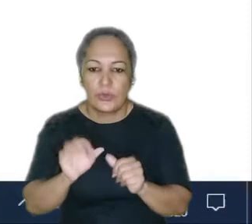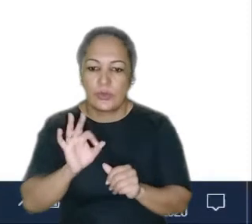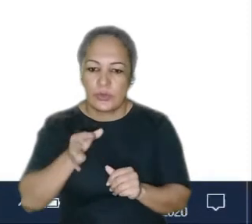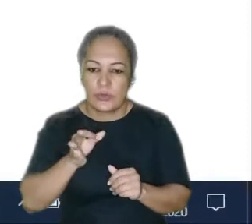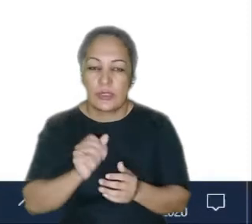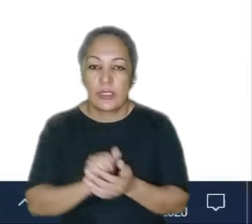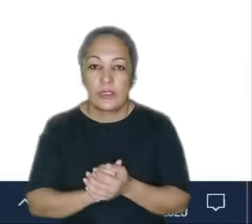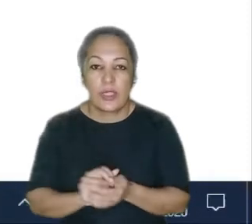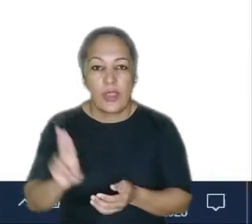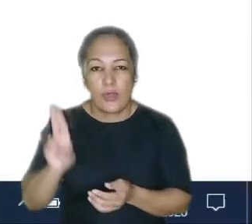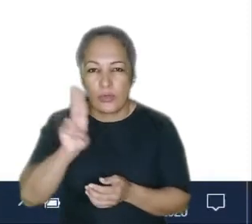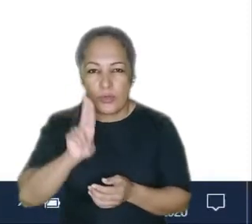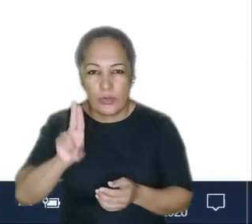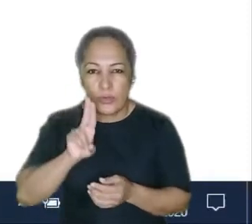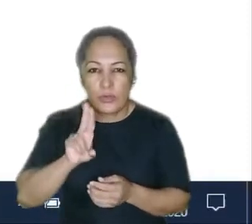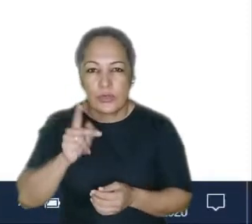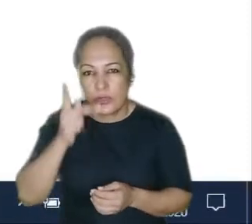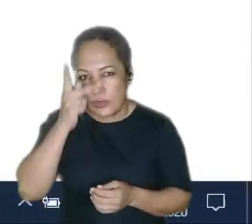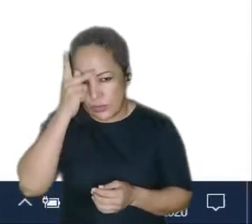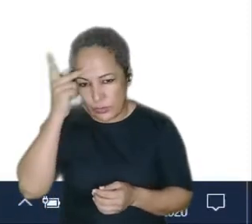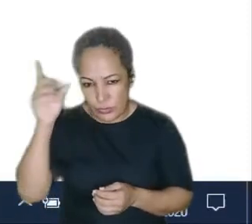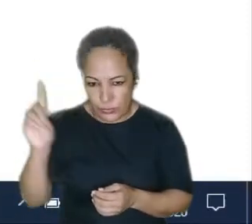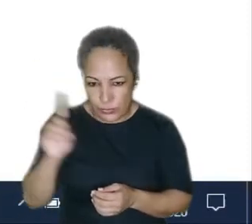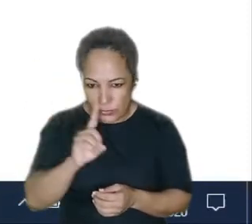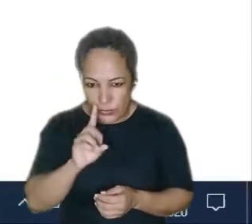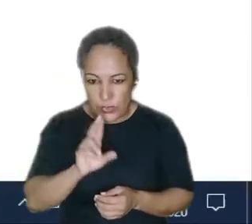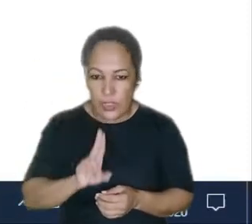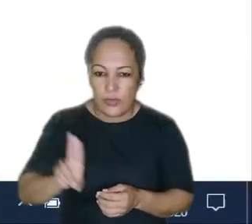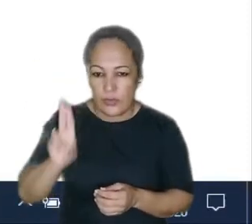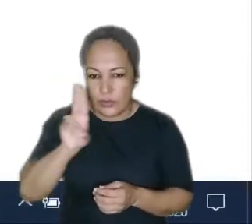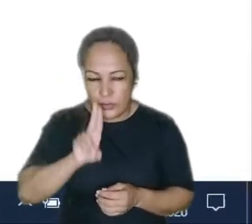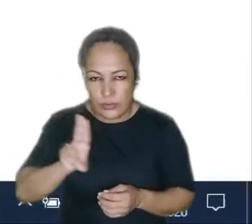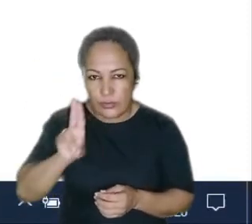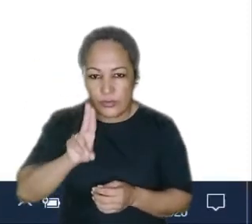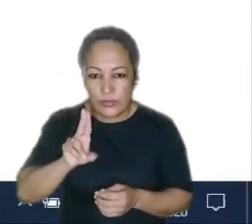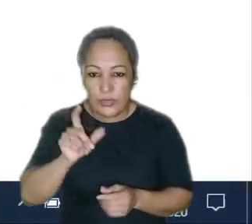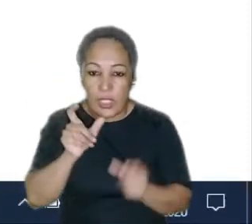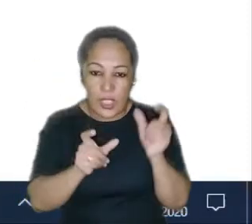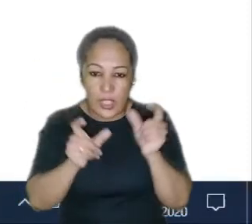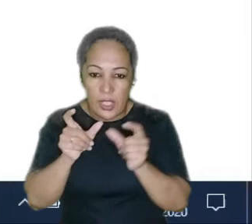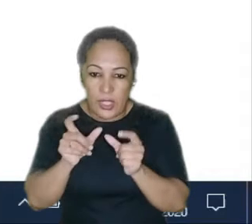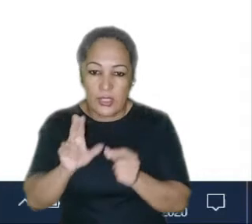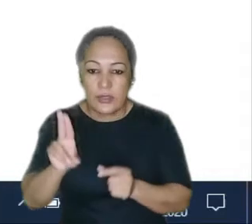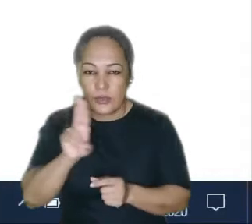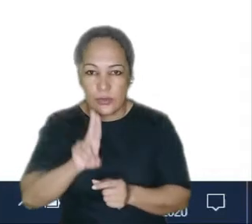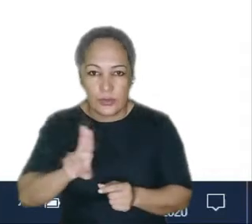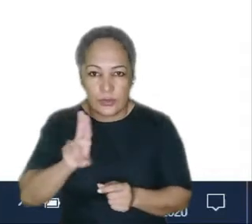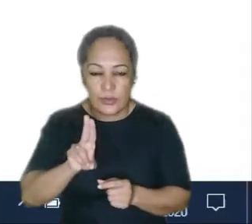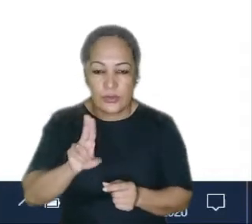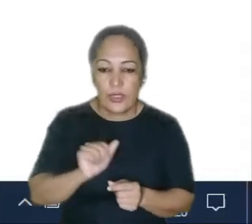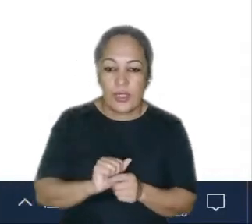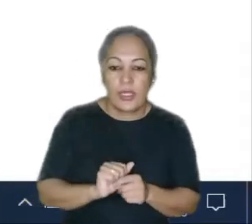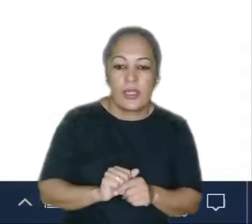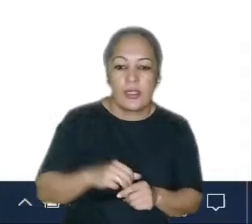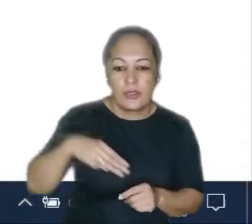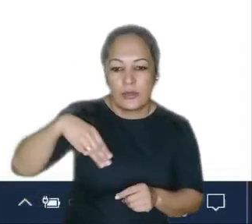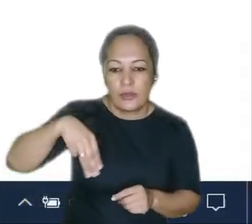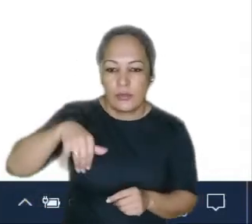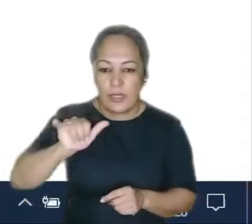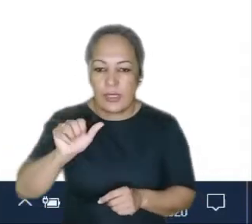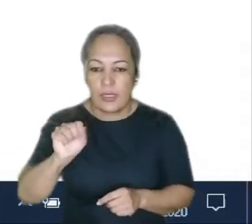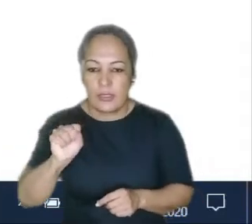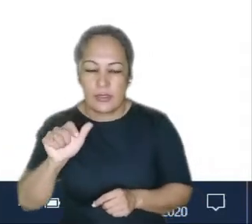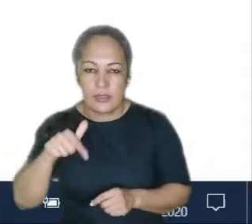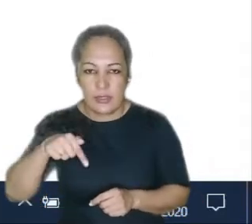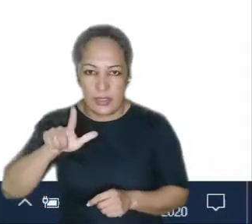vários usuários e cada usuário desse do MySQL, do servidor MySQL,